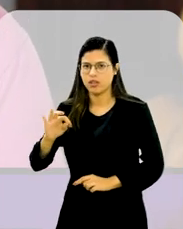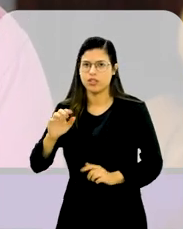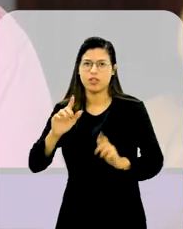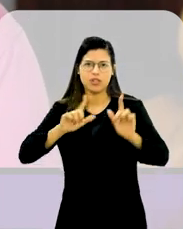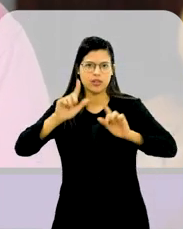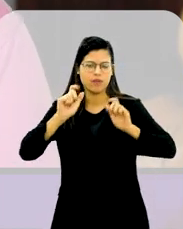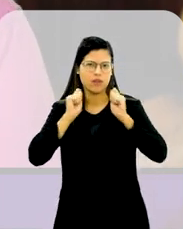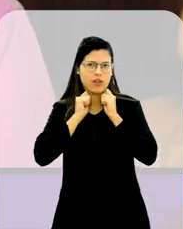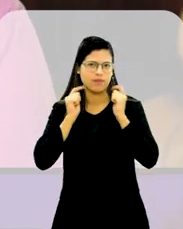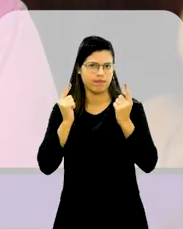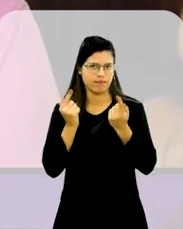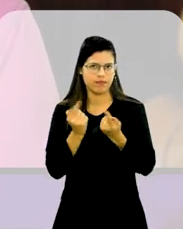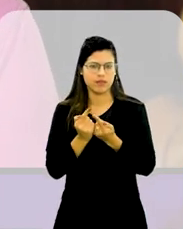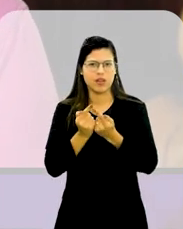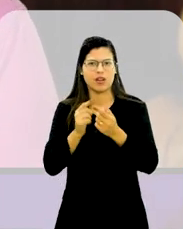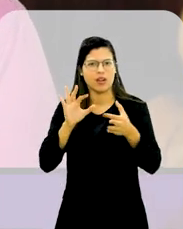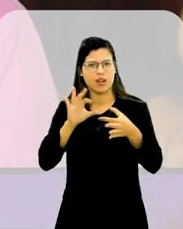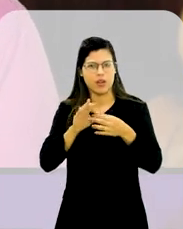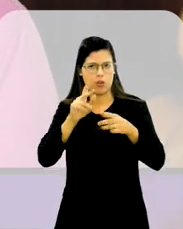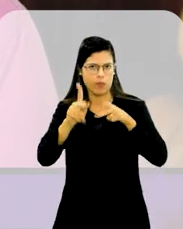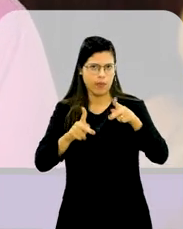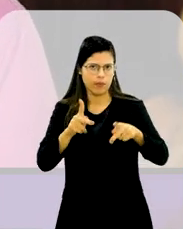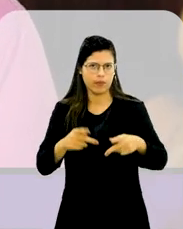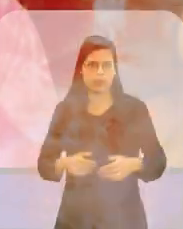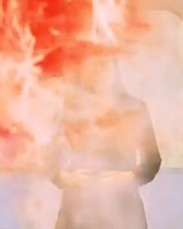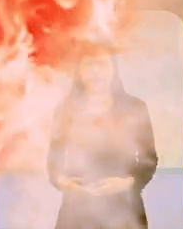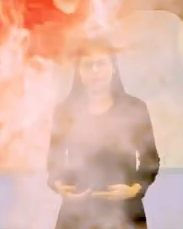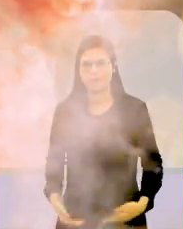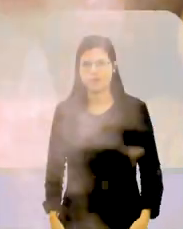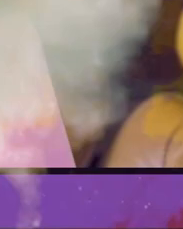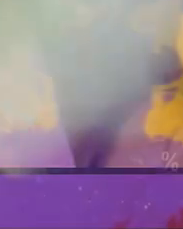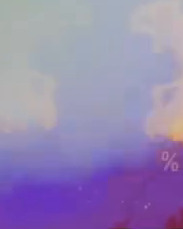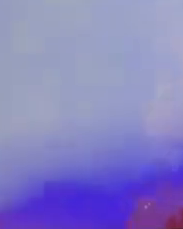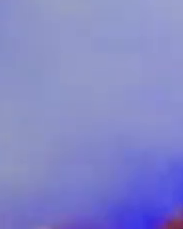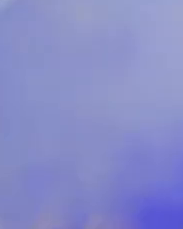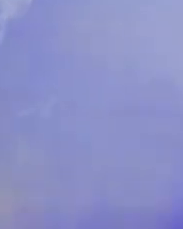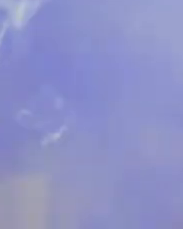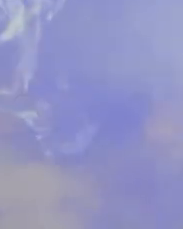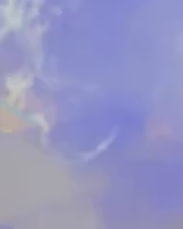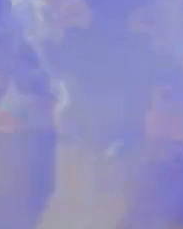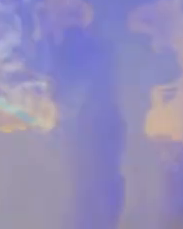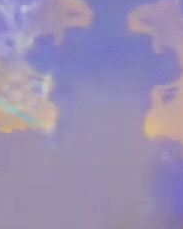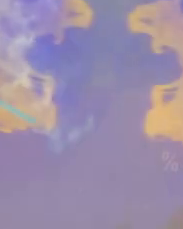12 da Net TV alerge o canal do Povo